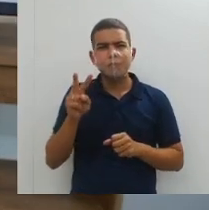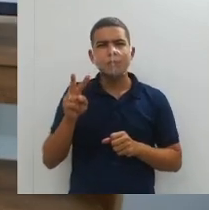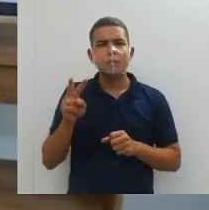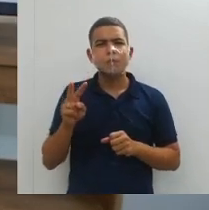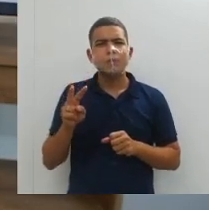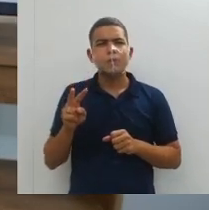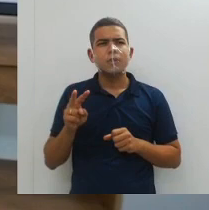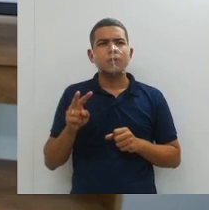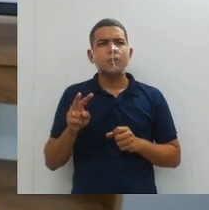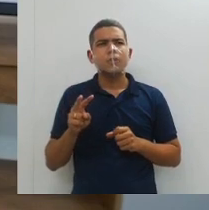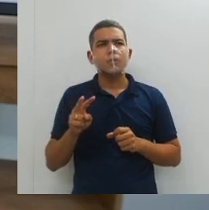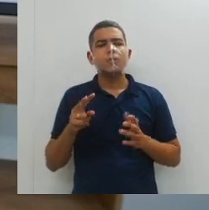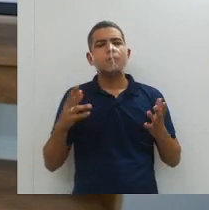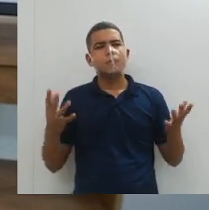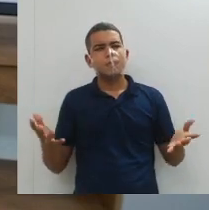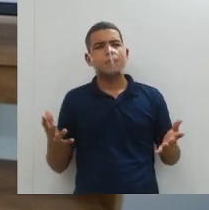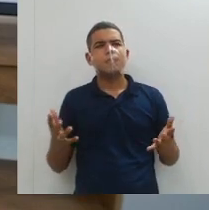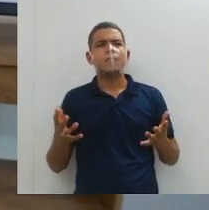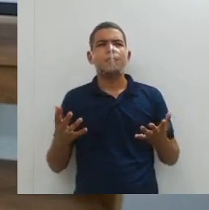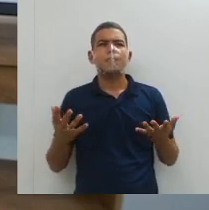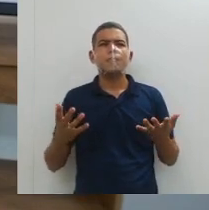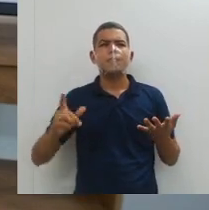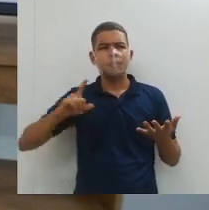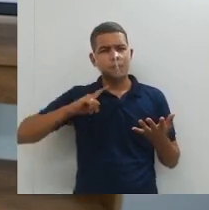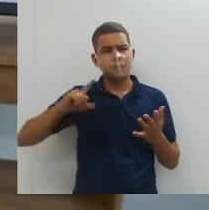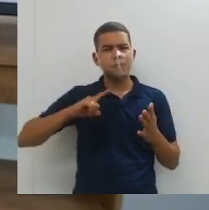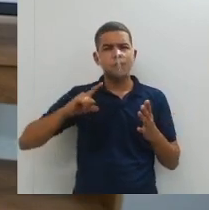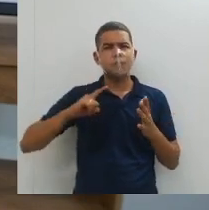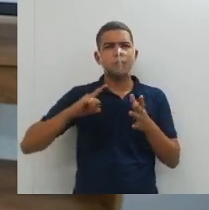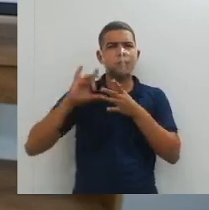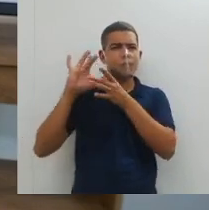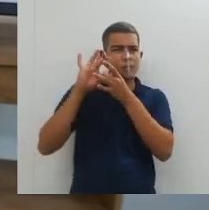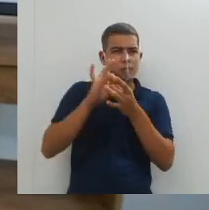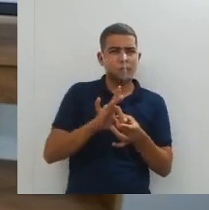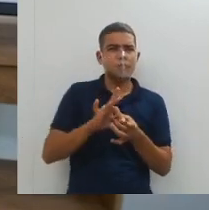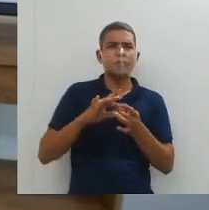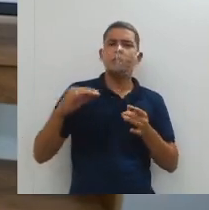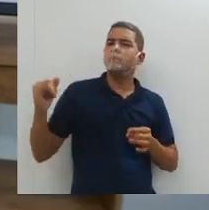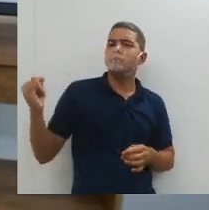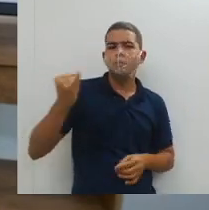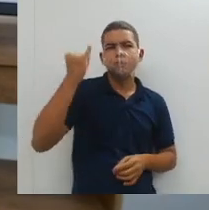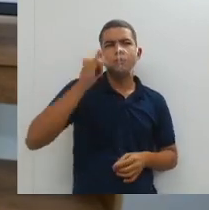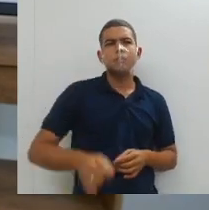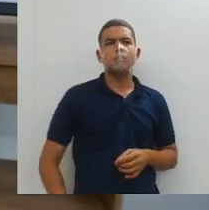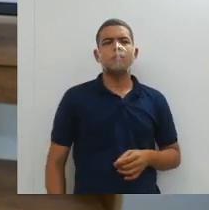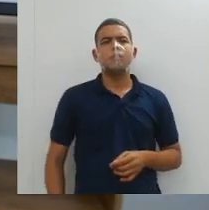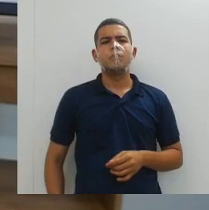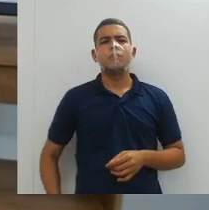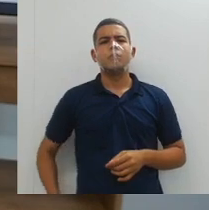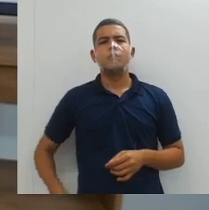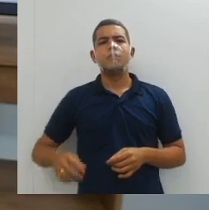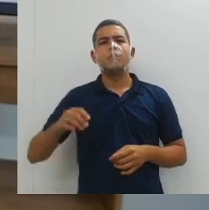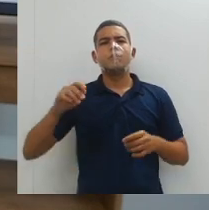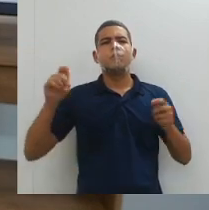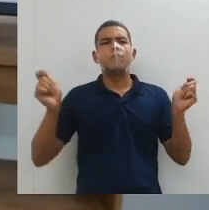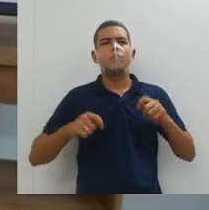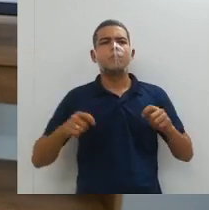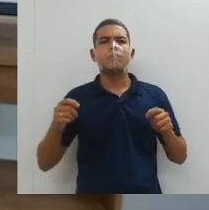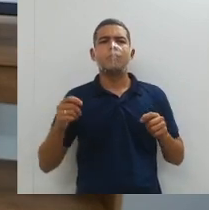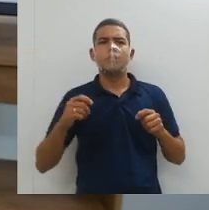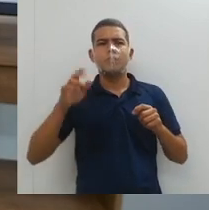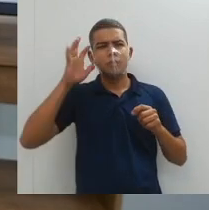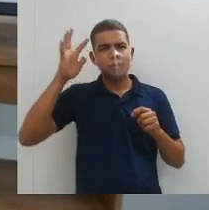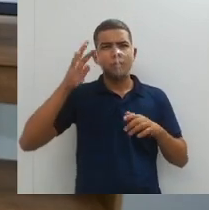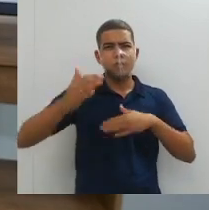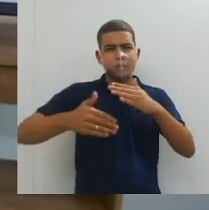observar, portanto, que esse contexto vai ser fundamental para a gente entender os pensadores que